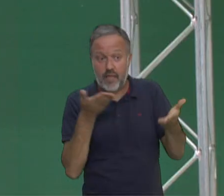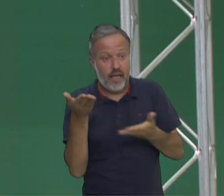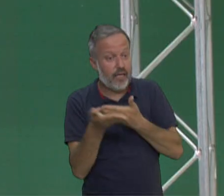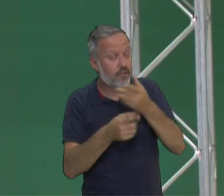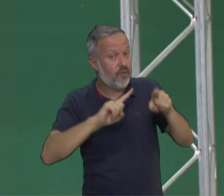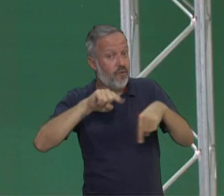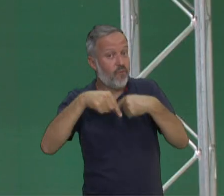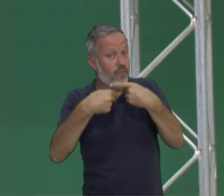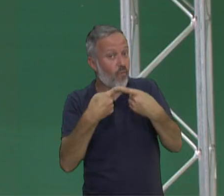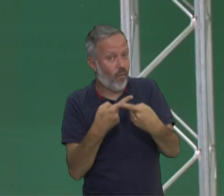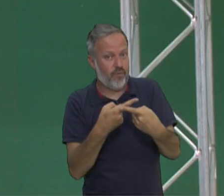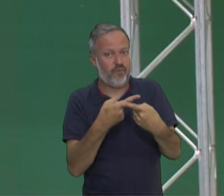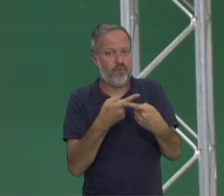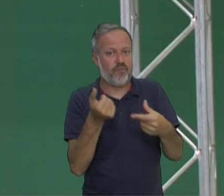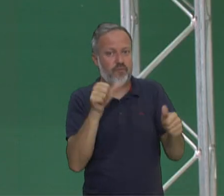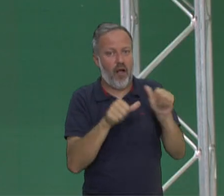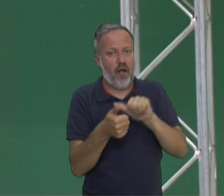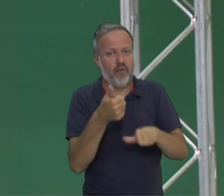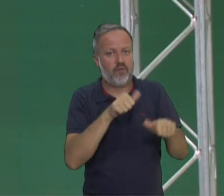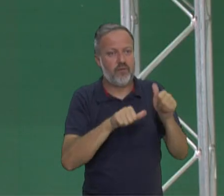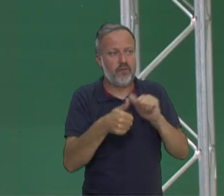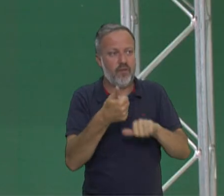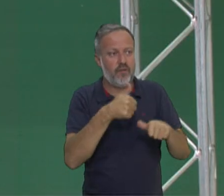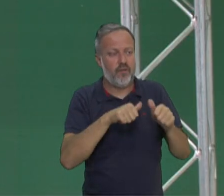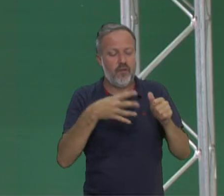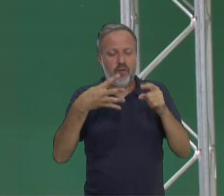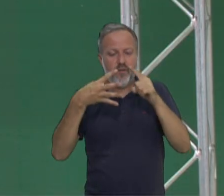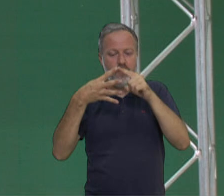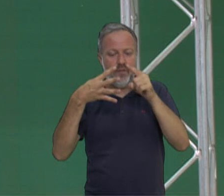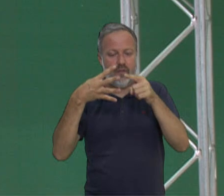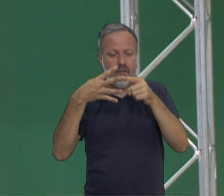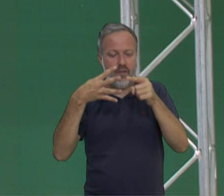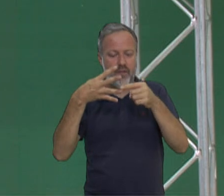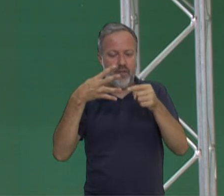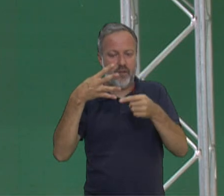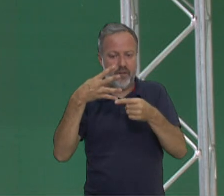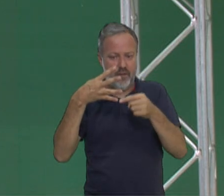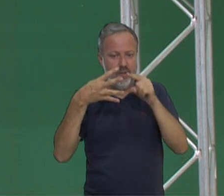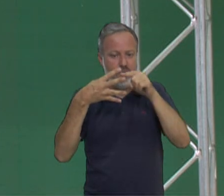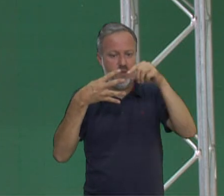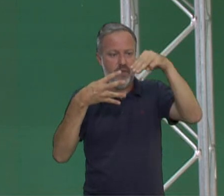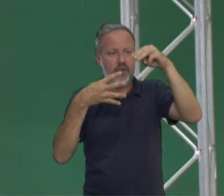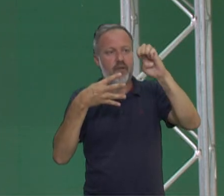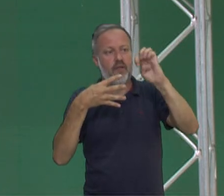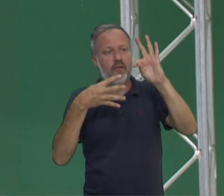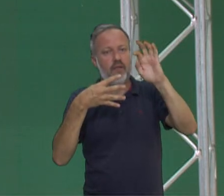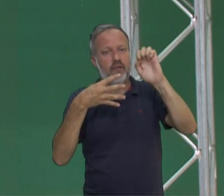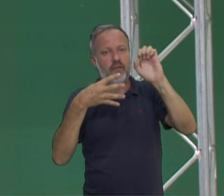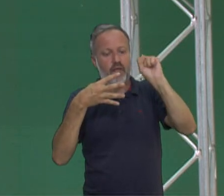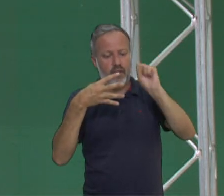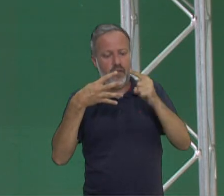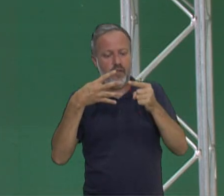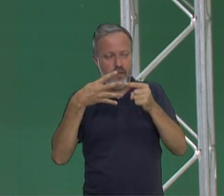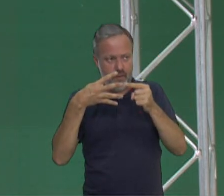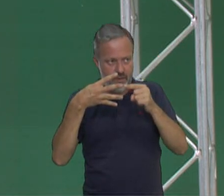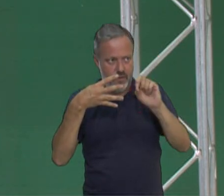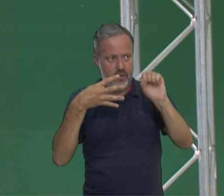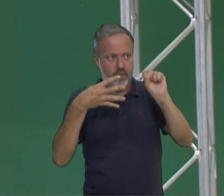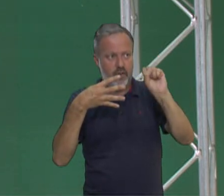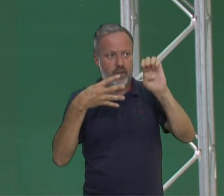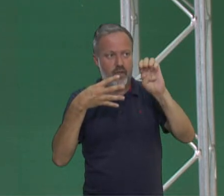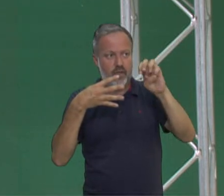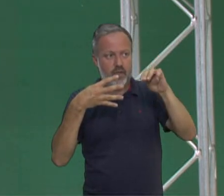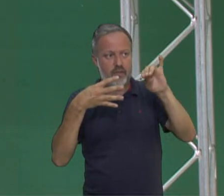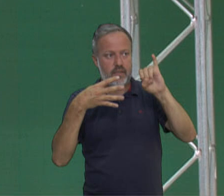químicos. Então, 4 grupos: metais, dúcteis e maleáveis; semimetais, ou dúcteis